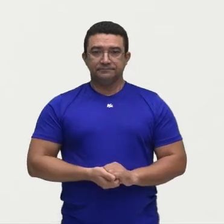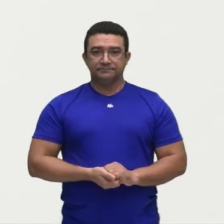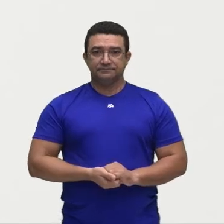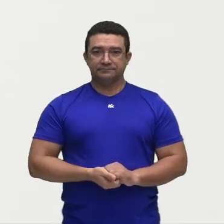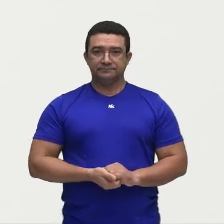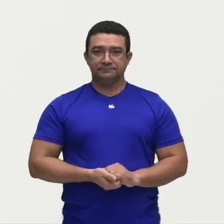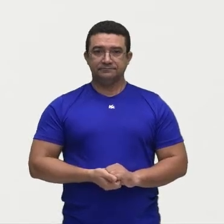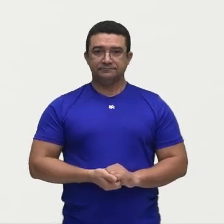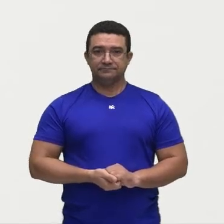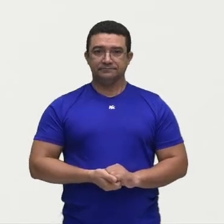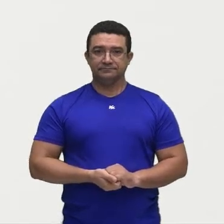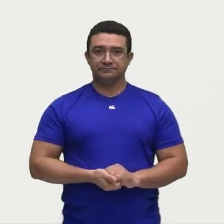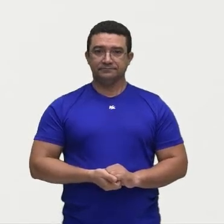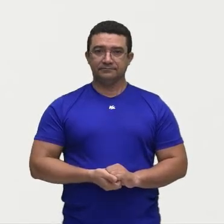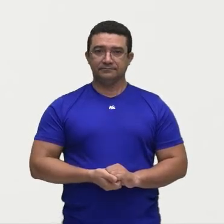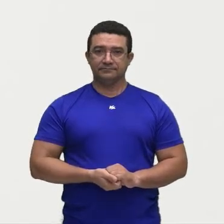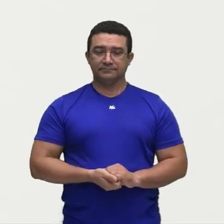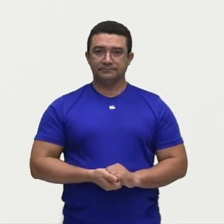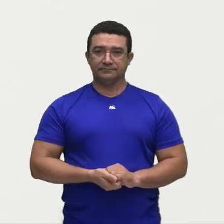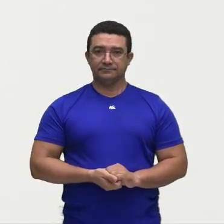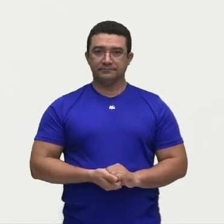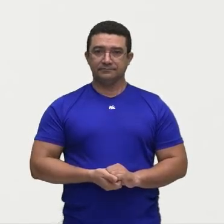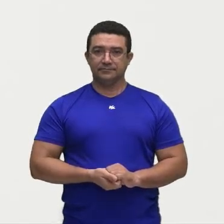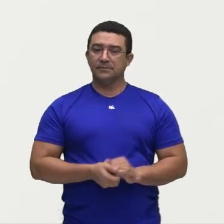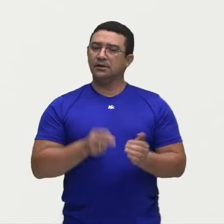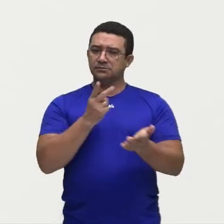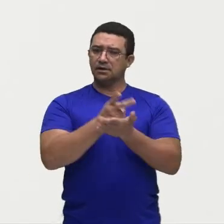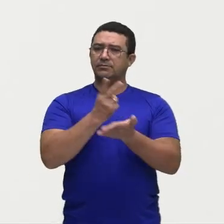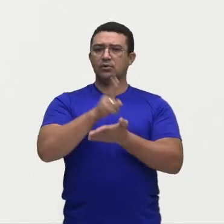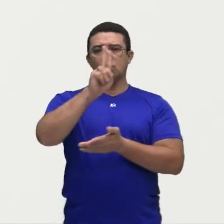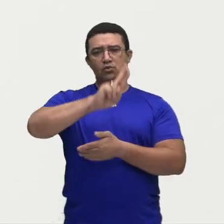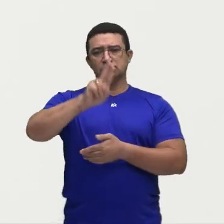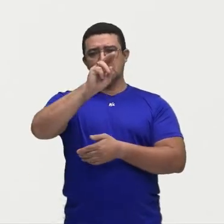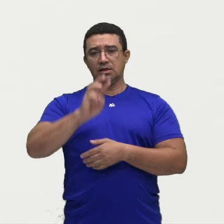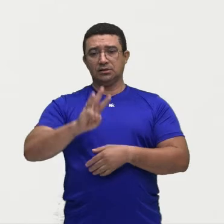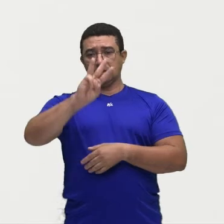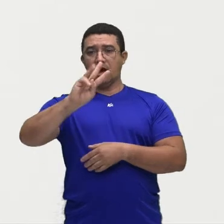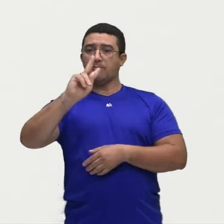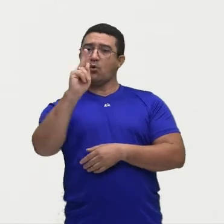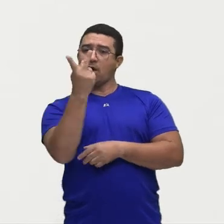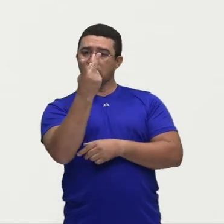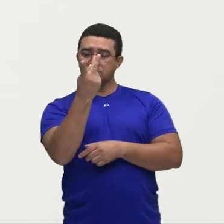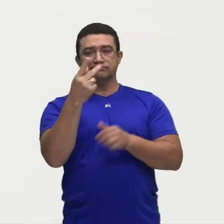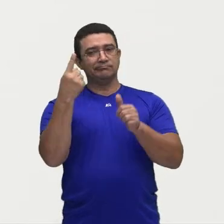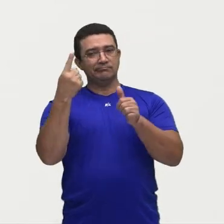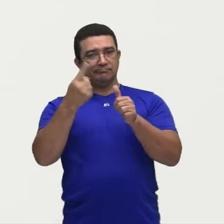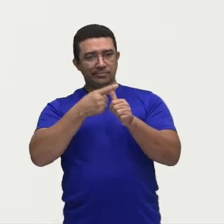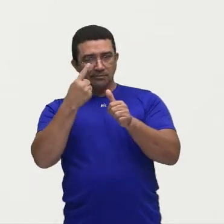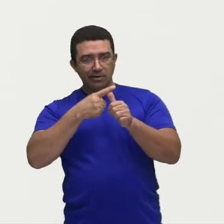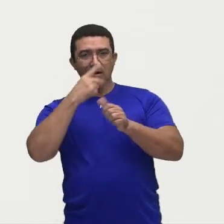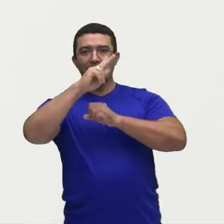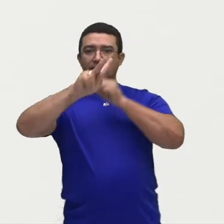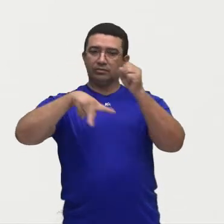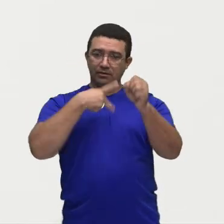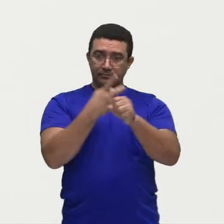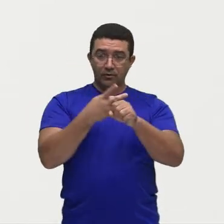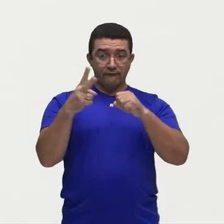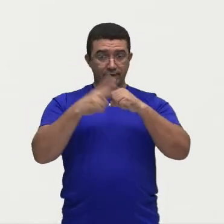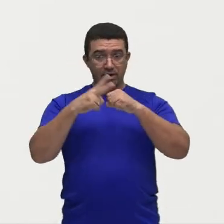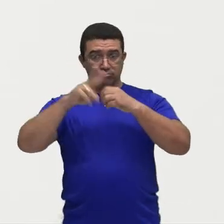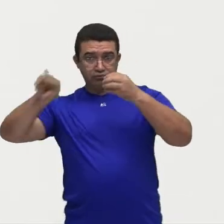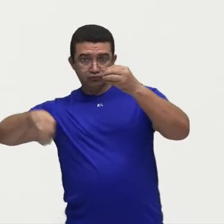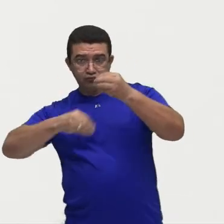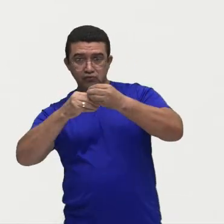ordem sempre quando a gente vai fazer com a WH question é a WH primeiro, depois o auxiliar